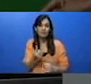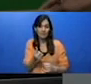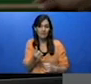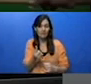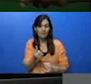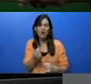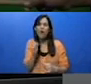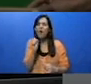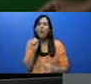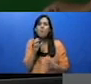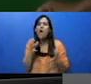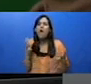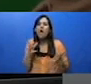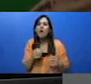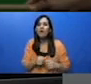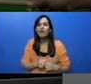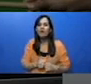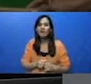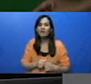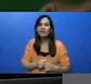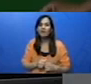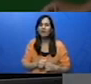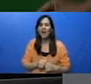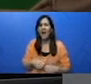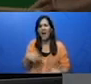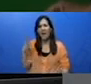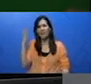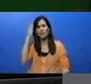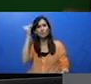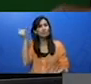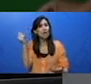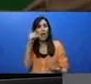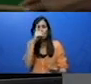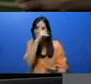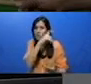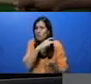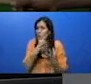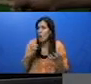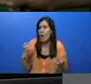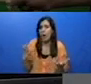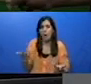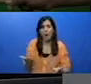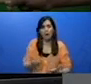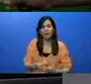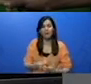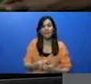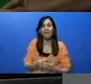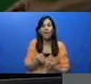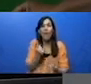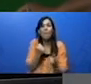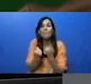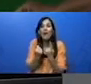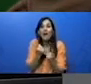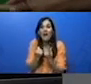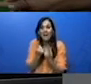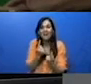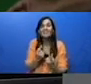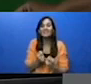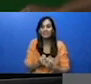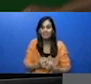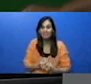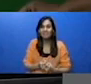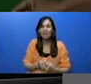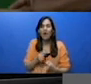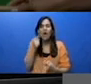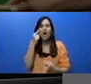996. Qual é o maior? Ai, professora, difícil saber qual é o maior. Então, vamos comparar a maior ordem que nós temos, que é a da